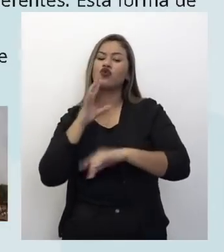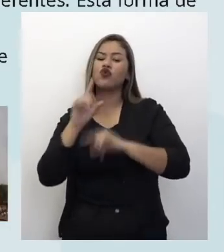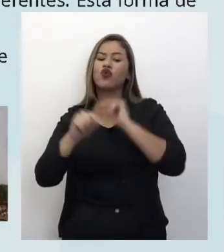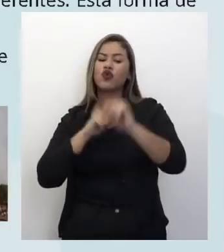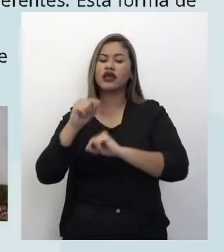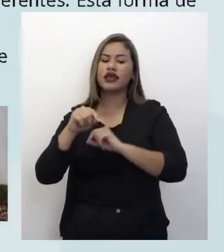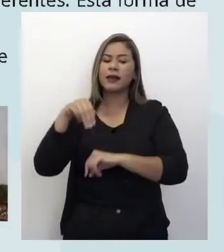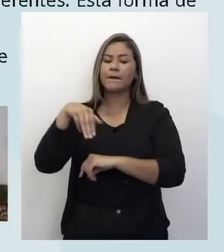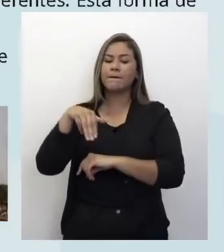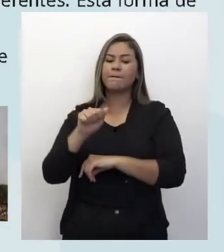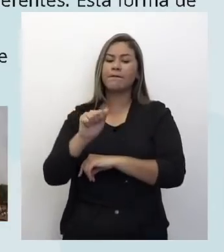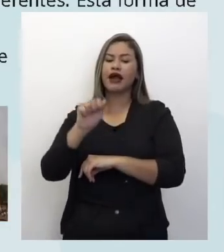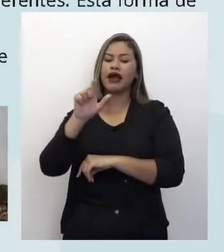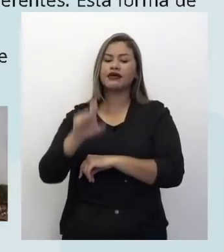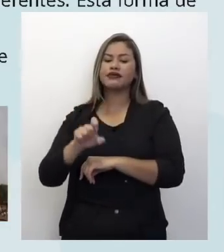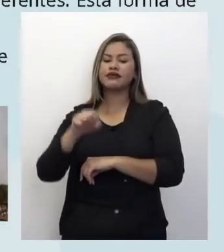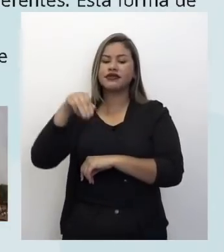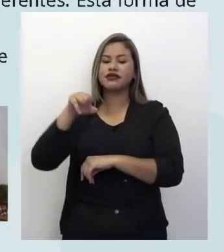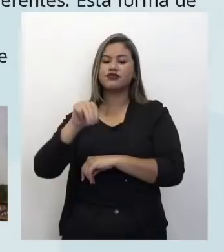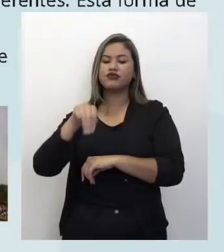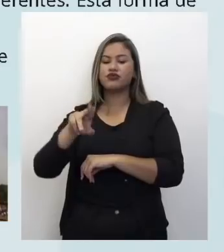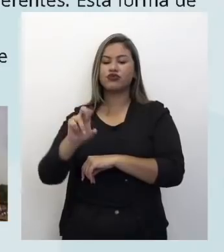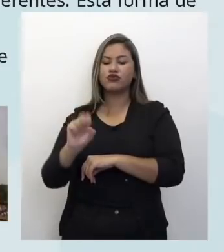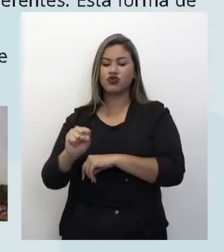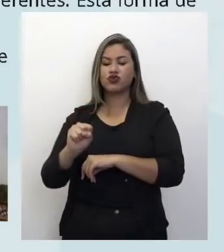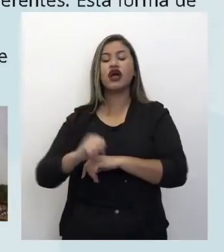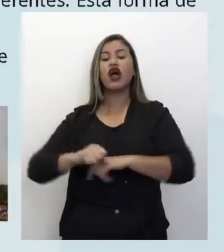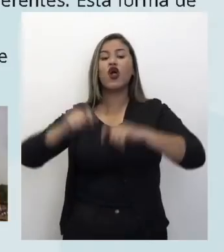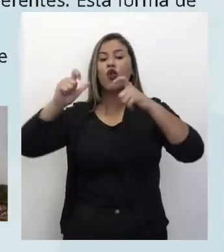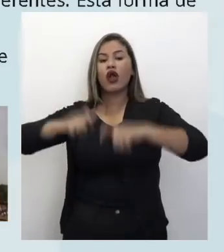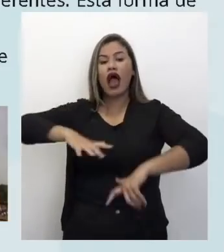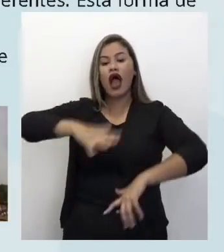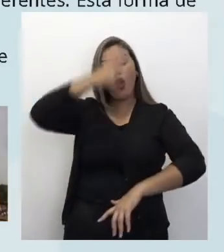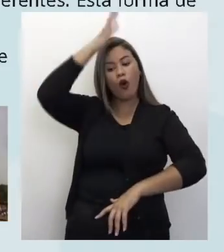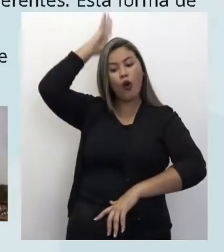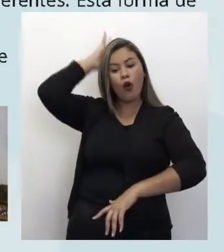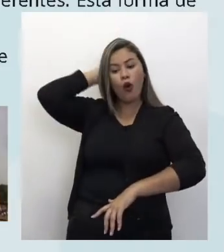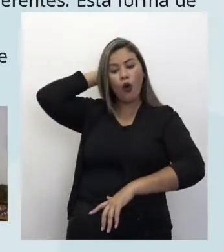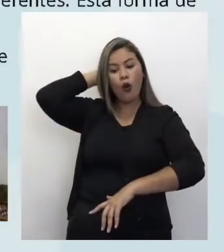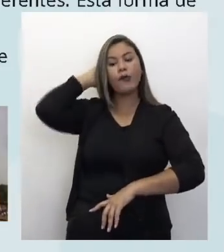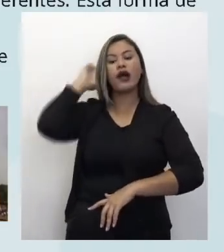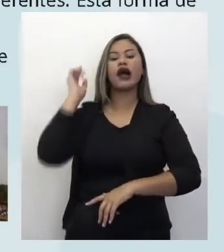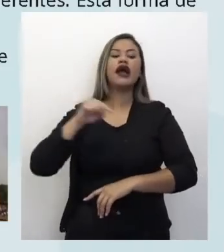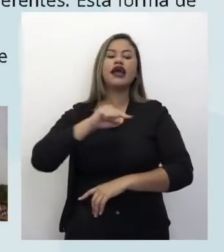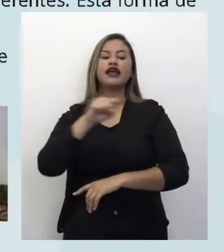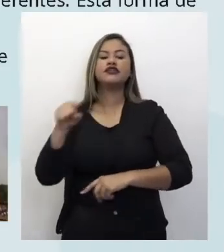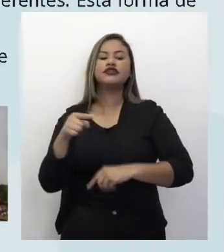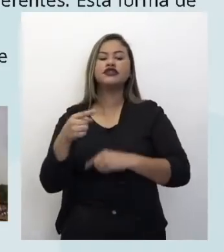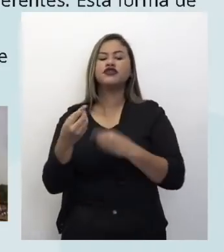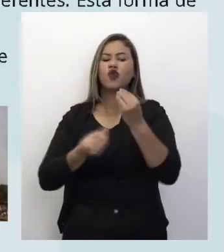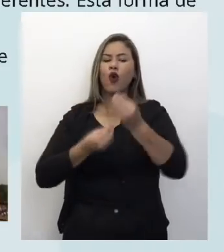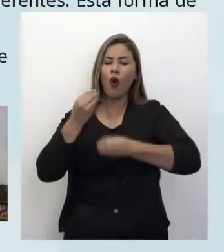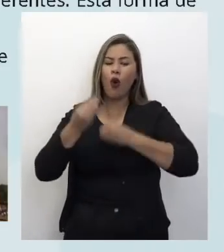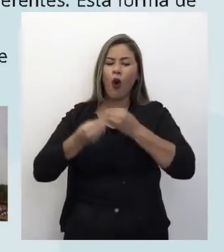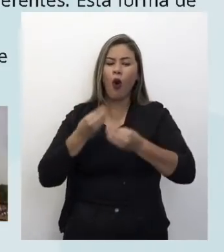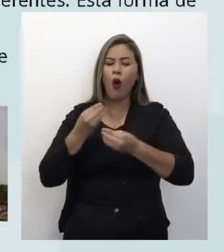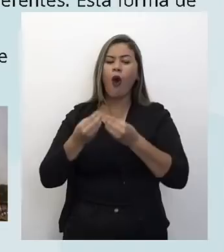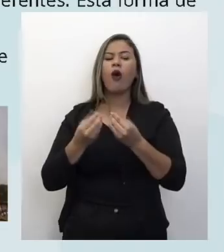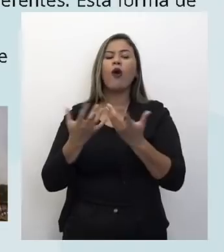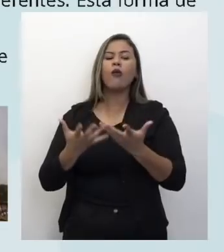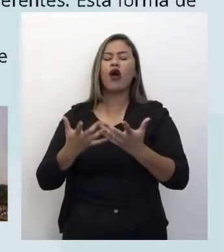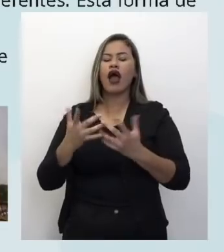em Roma, na Itália, e era um lugar que exibia lutas de gladiadores, corridas de bigas, que eram aquelas